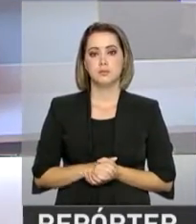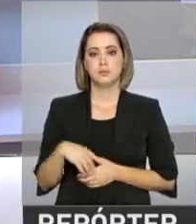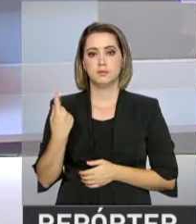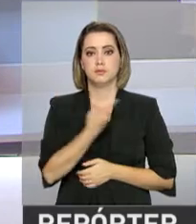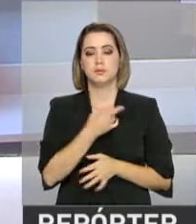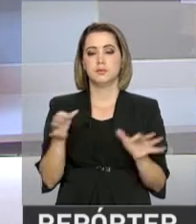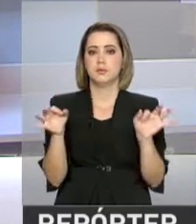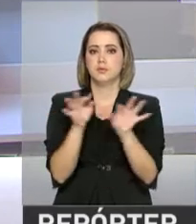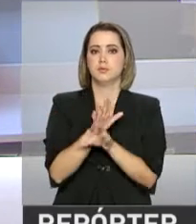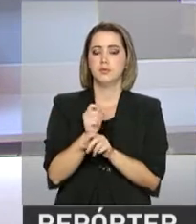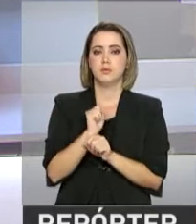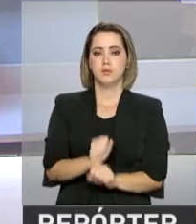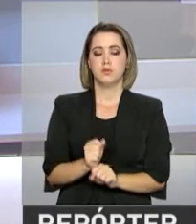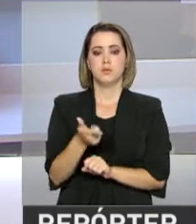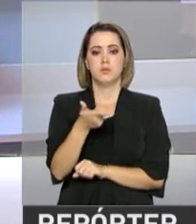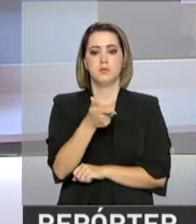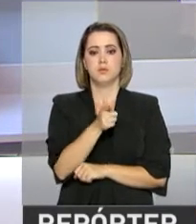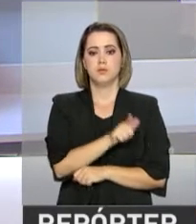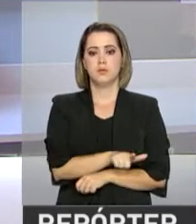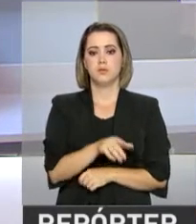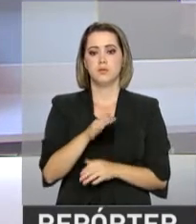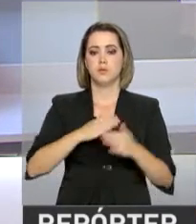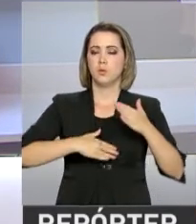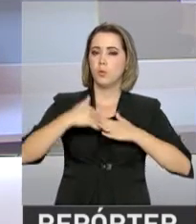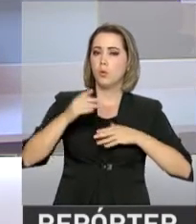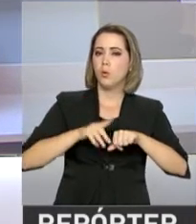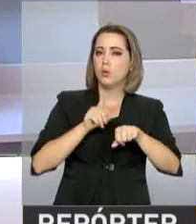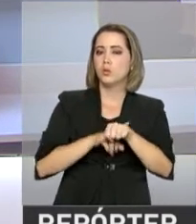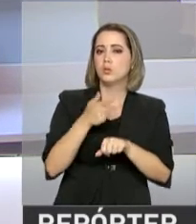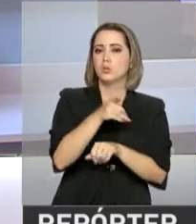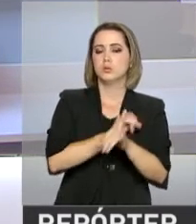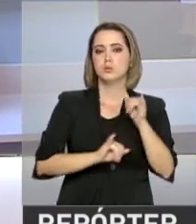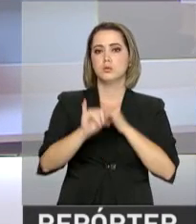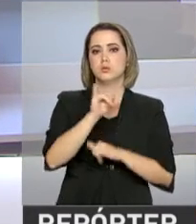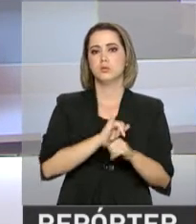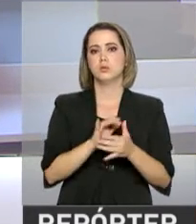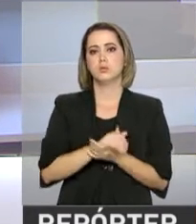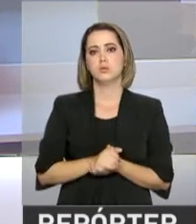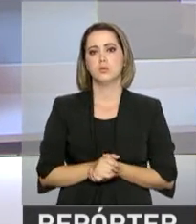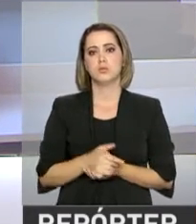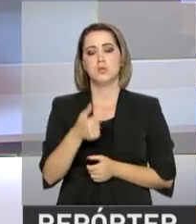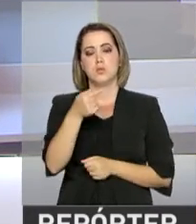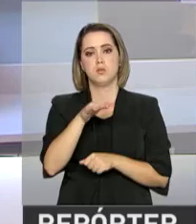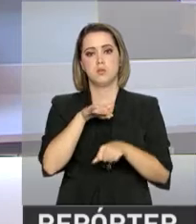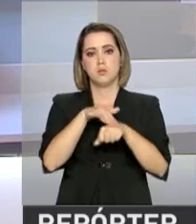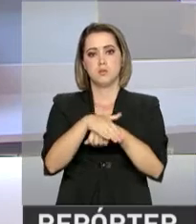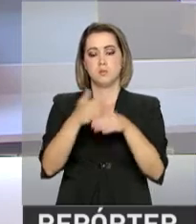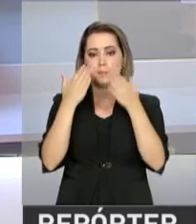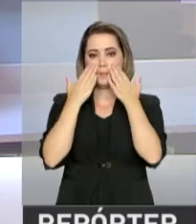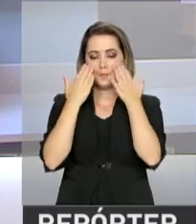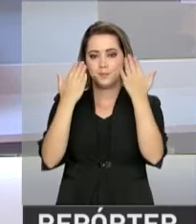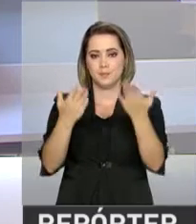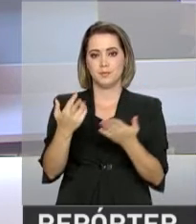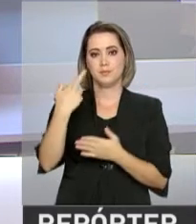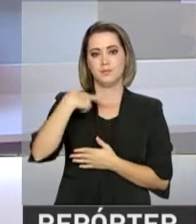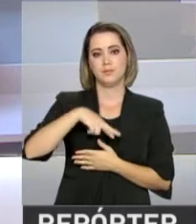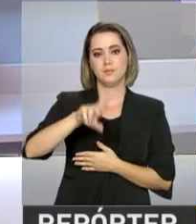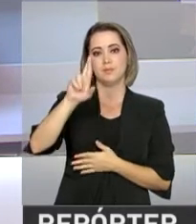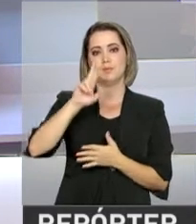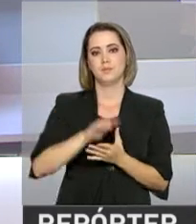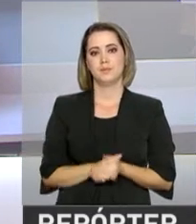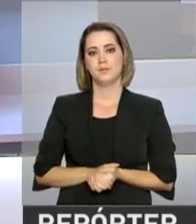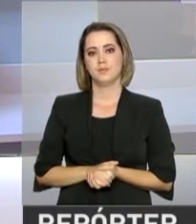Nós ficamos por aqui e voltamos a qualquer momento com outras informações ou às 19h na próxima edição do